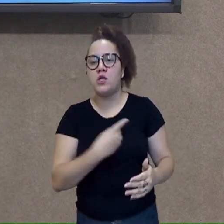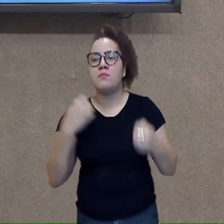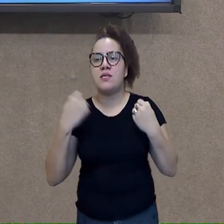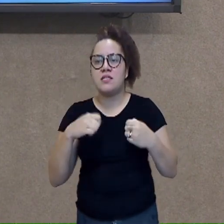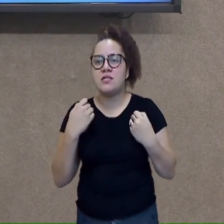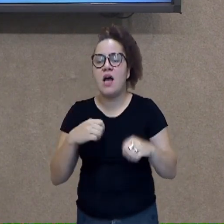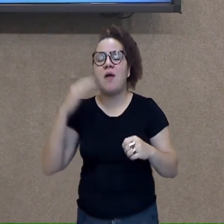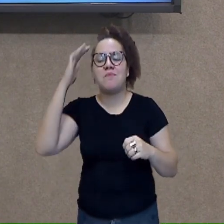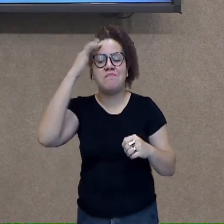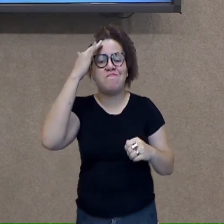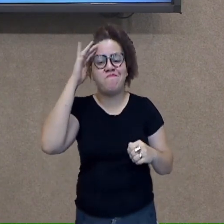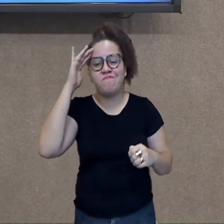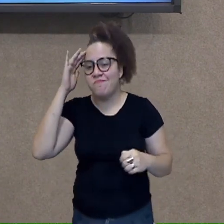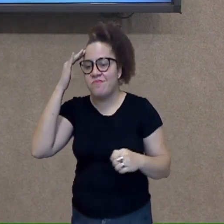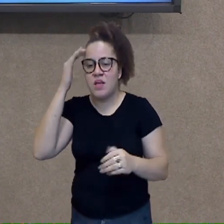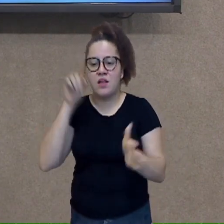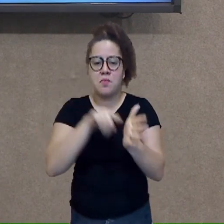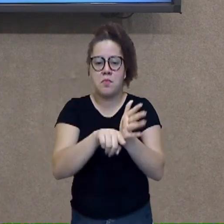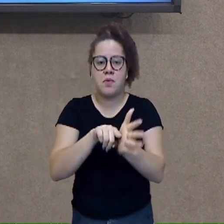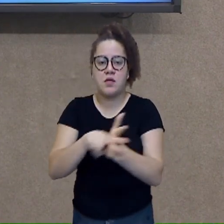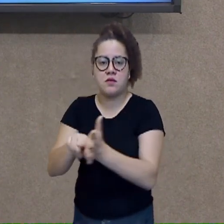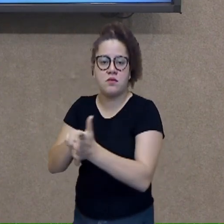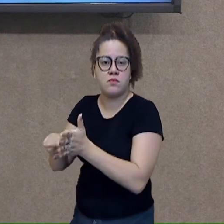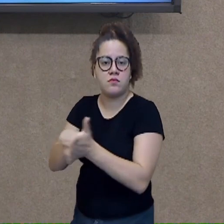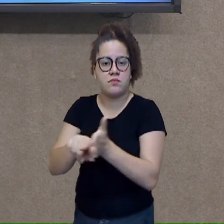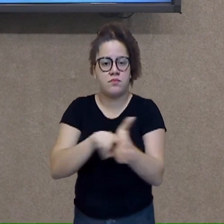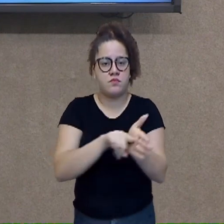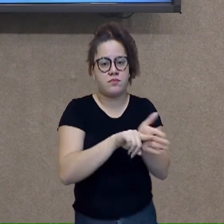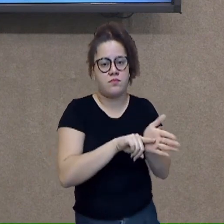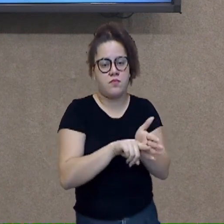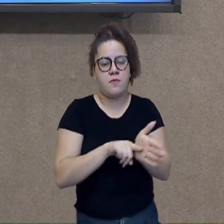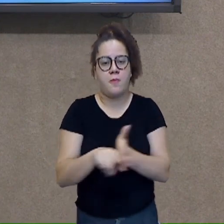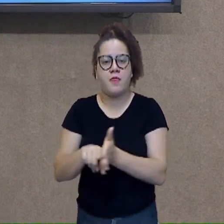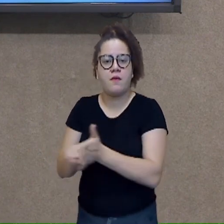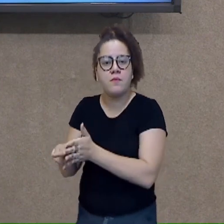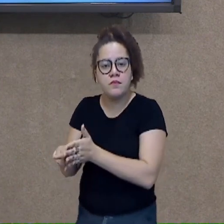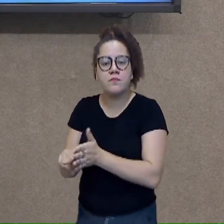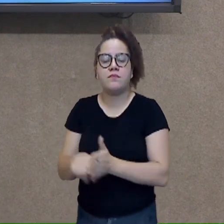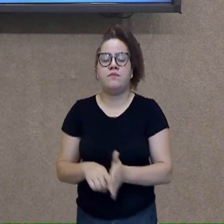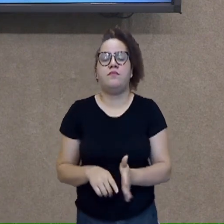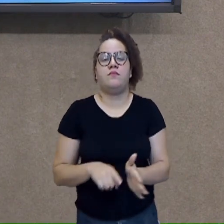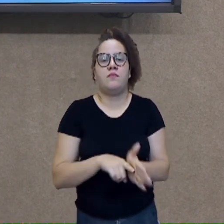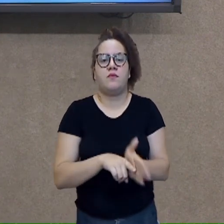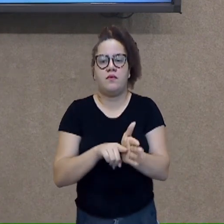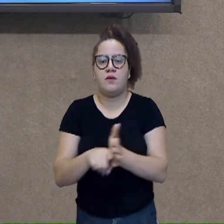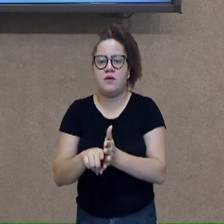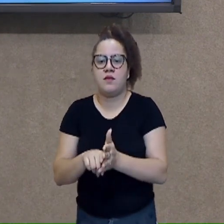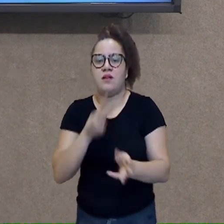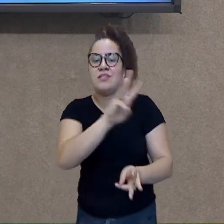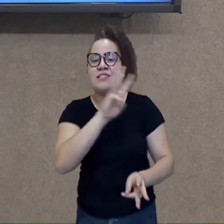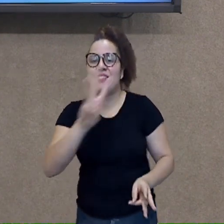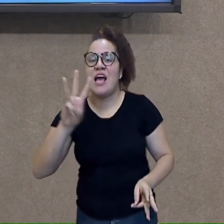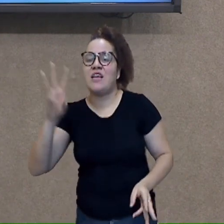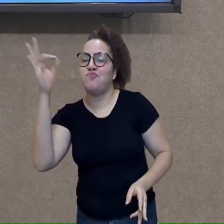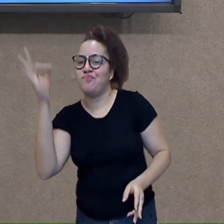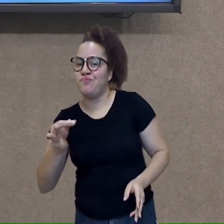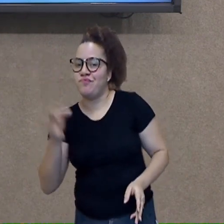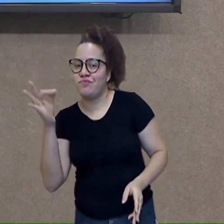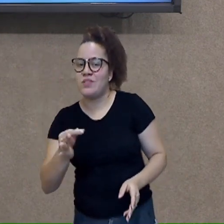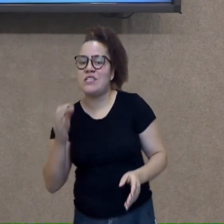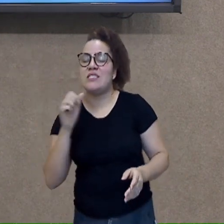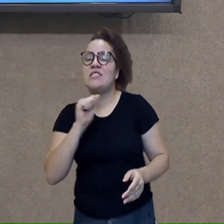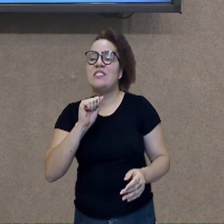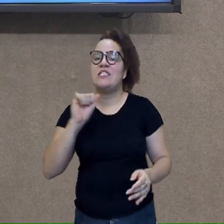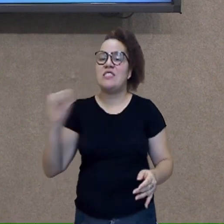estudantes, que precisamos fazer pesquisas, né? Um ponto principal é fazer o quê? Buscar em sites corretos. Se você receber